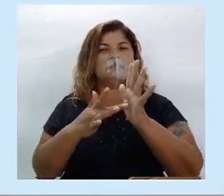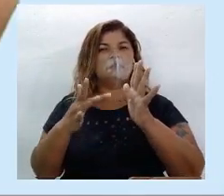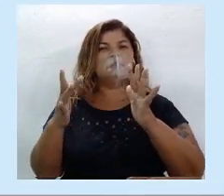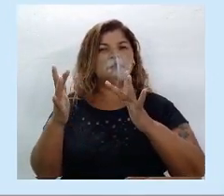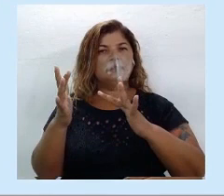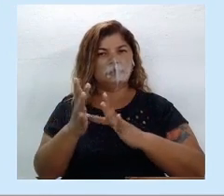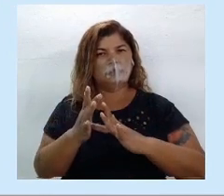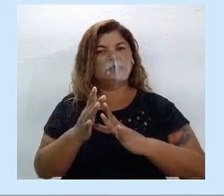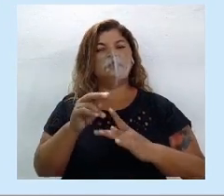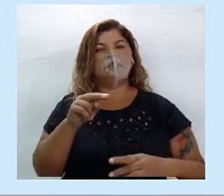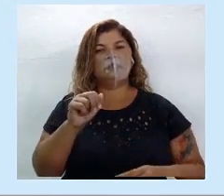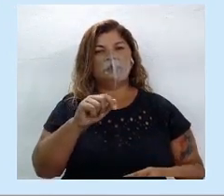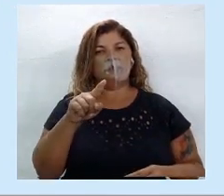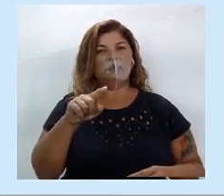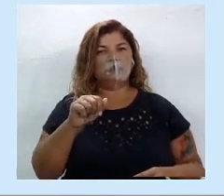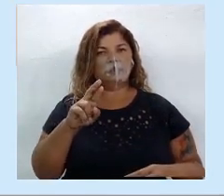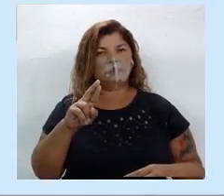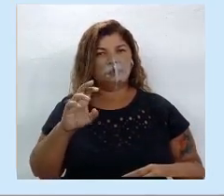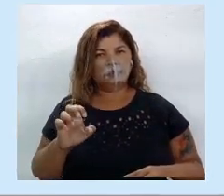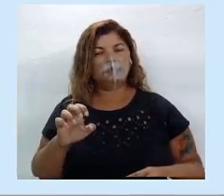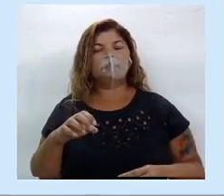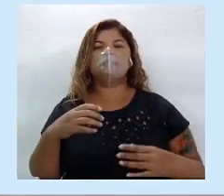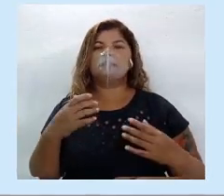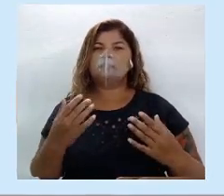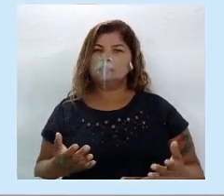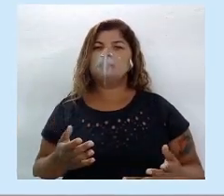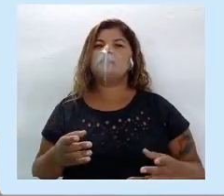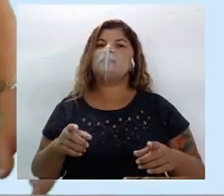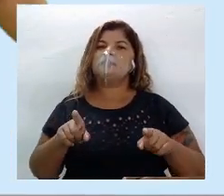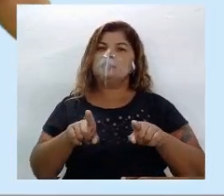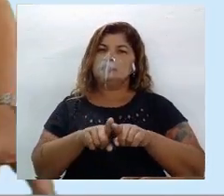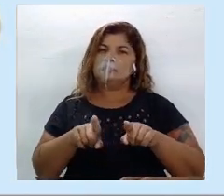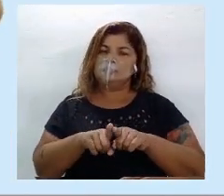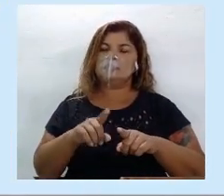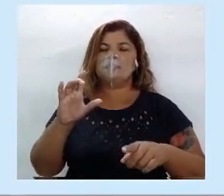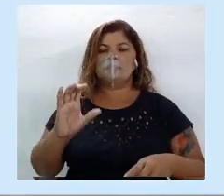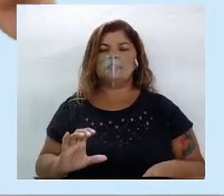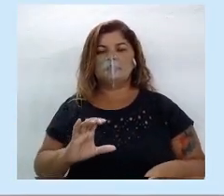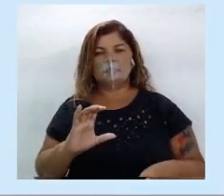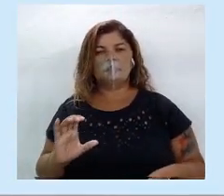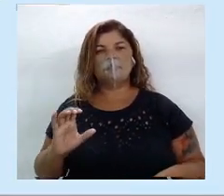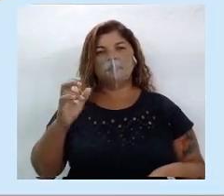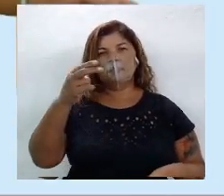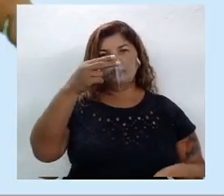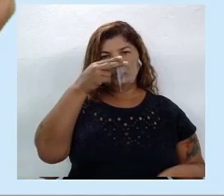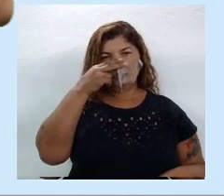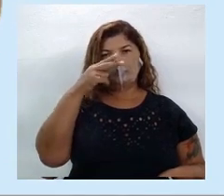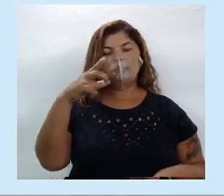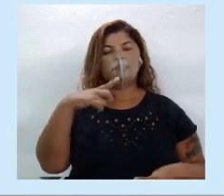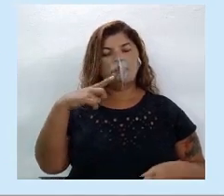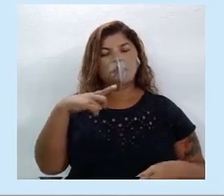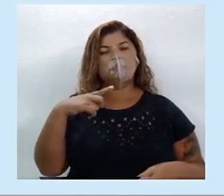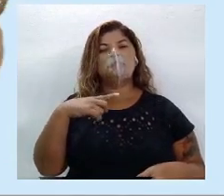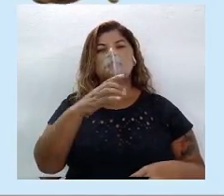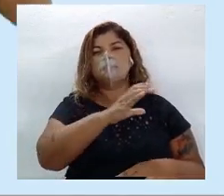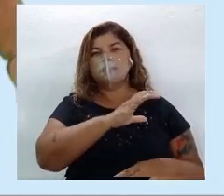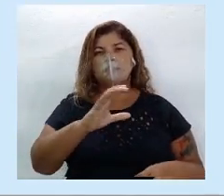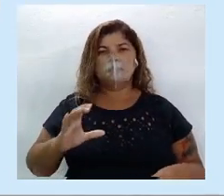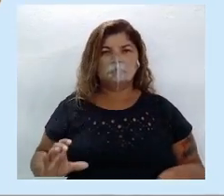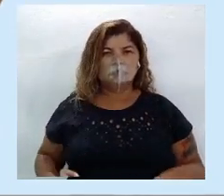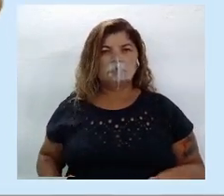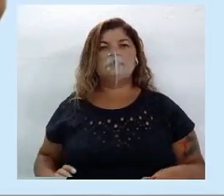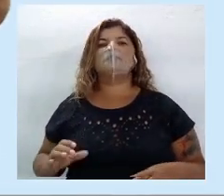de Jesus de Nazaré. Lembrem-se disso, o mesmo tronco, católicos, protestantes,